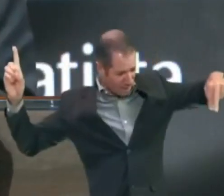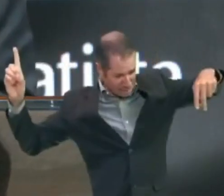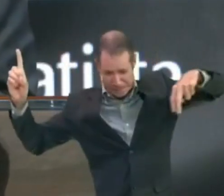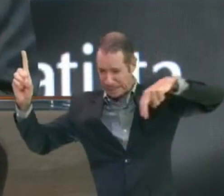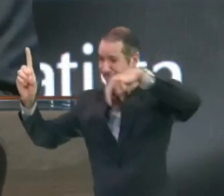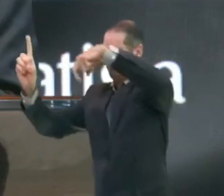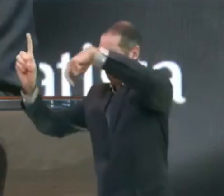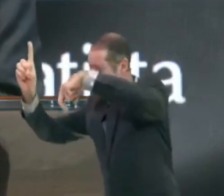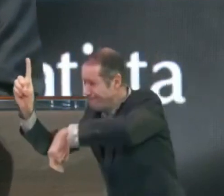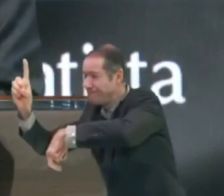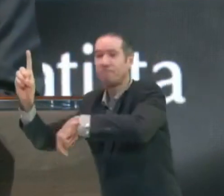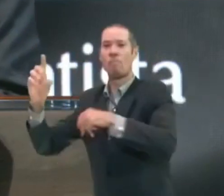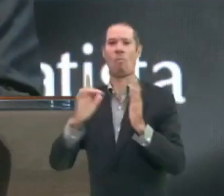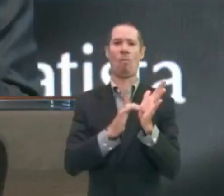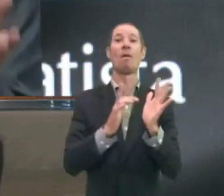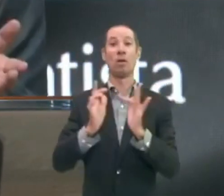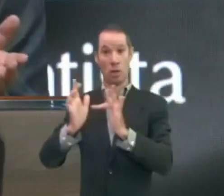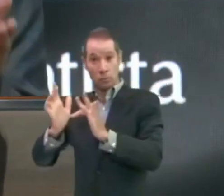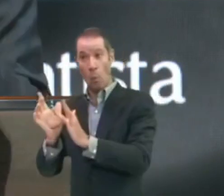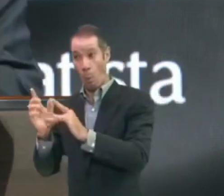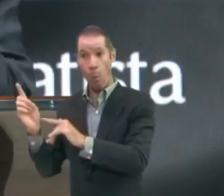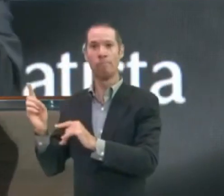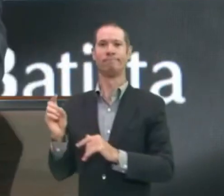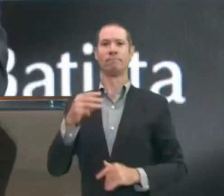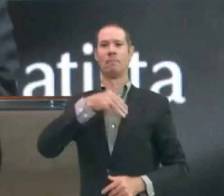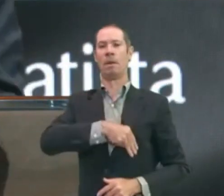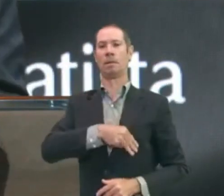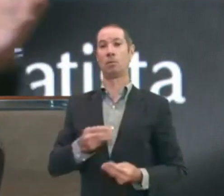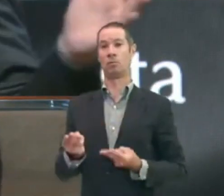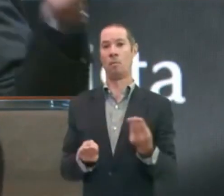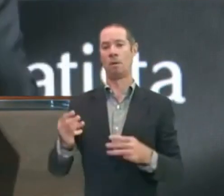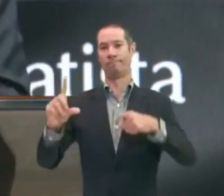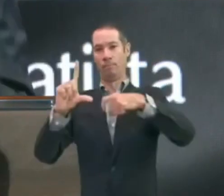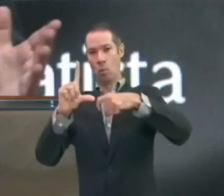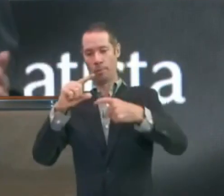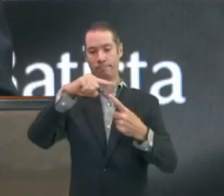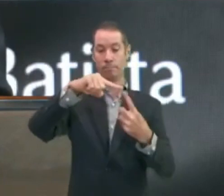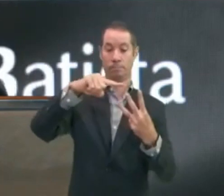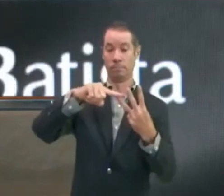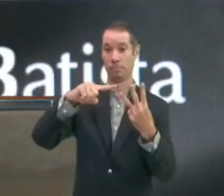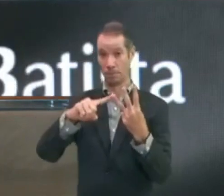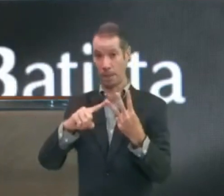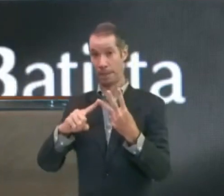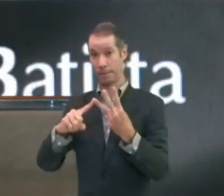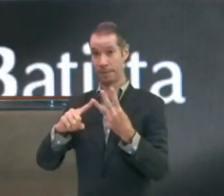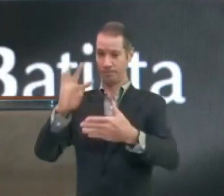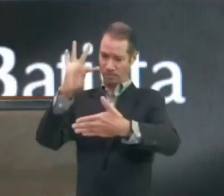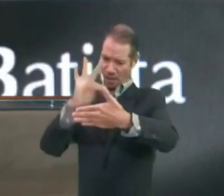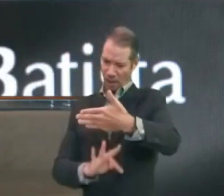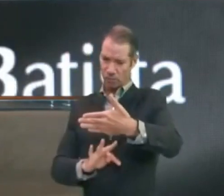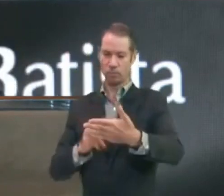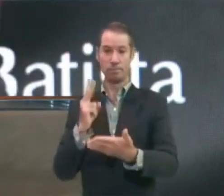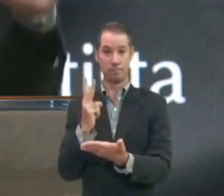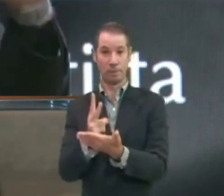diante dele. E a Bíblia vai dizer para a gente em Mateus, em Marcos e Lucas, que são os 3 textos que contam essa